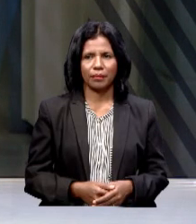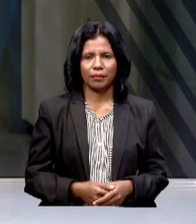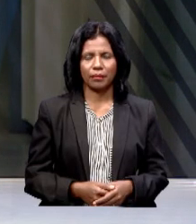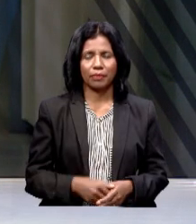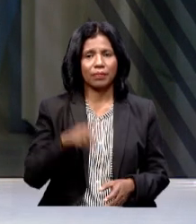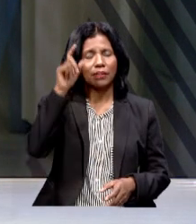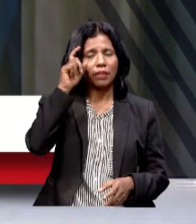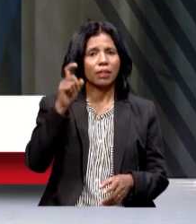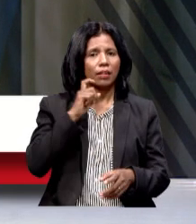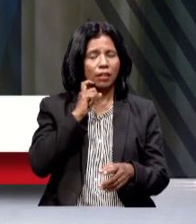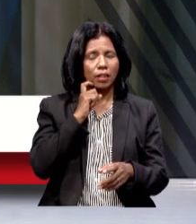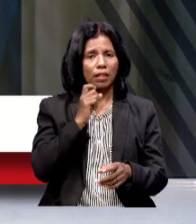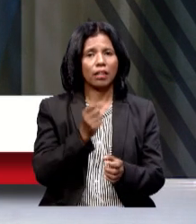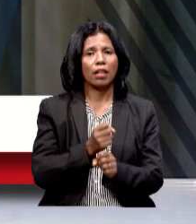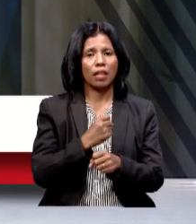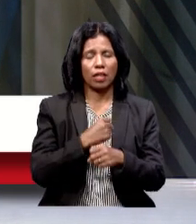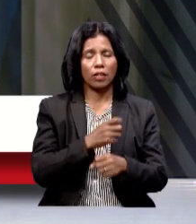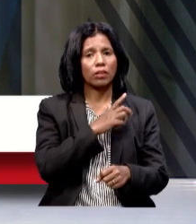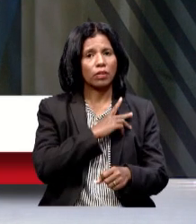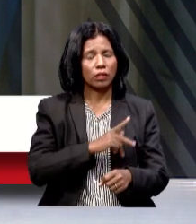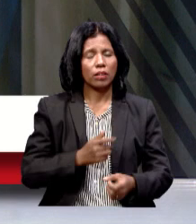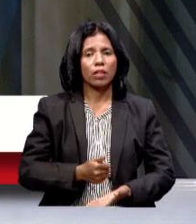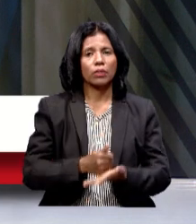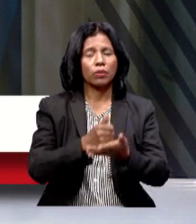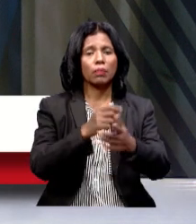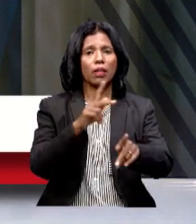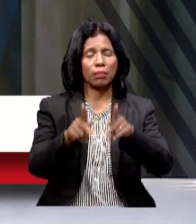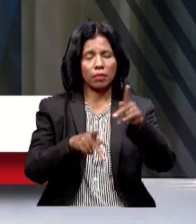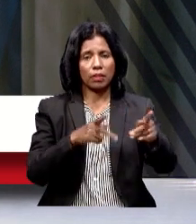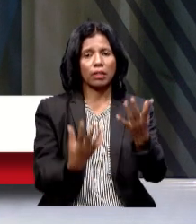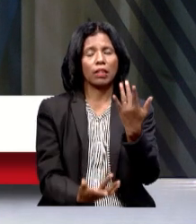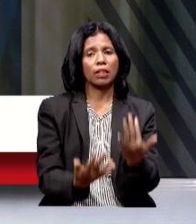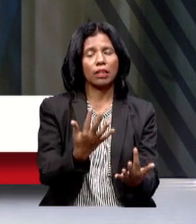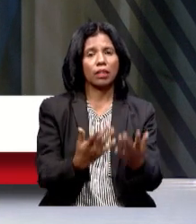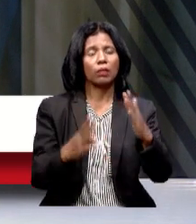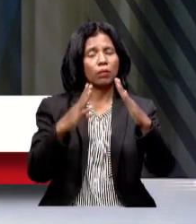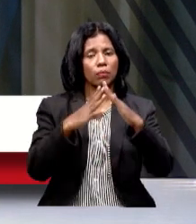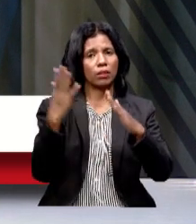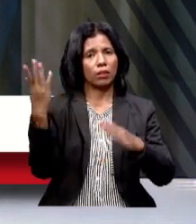Karela Sanana Guzmão, Aloação Solidariedade para Vítima Incêndio e a Quarentena a Tacitolo.